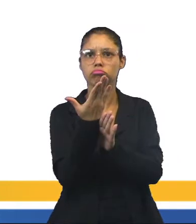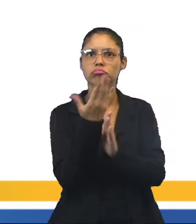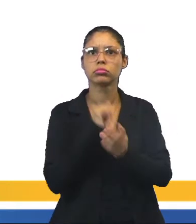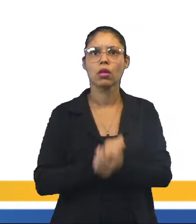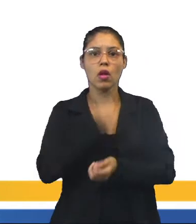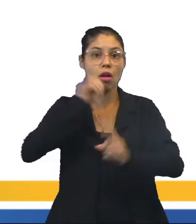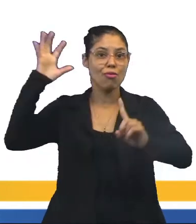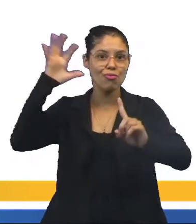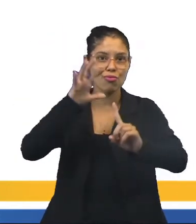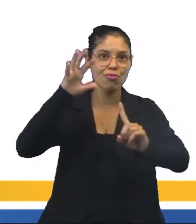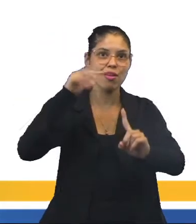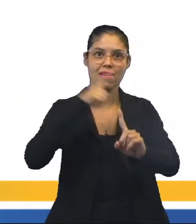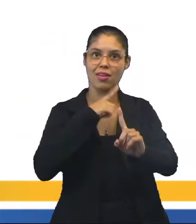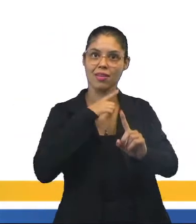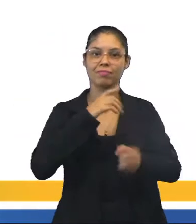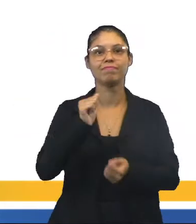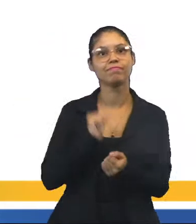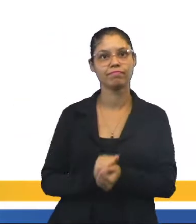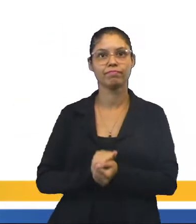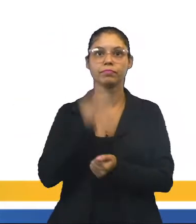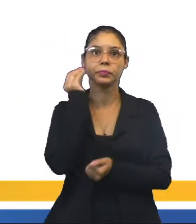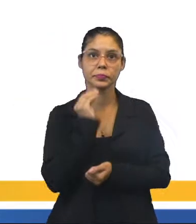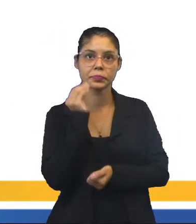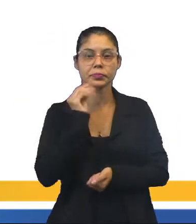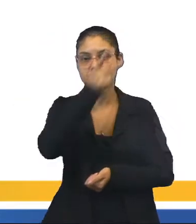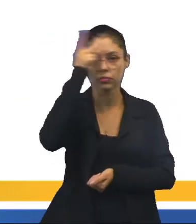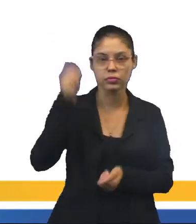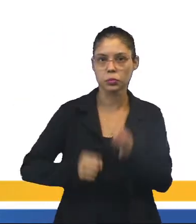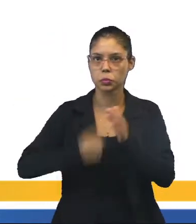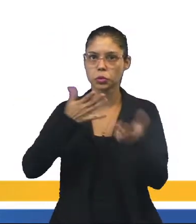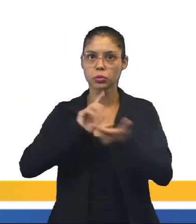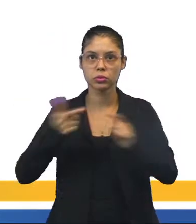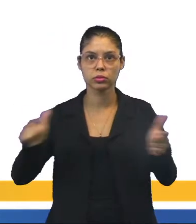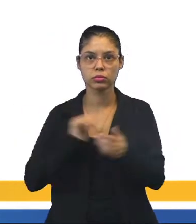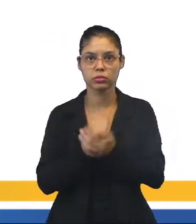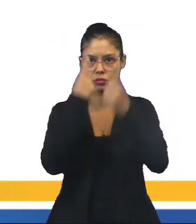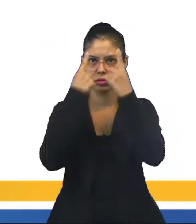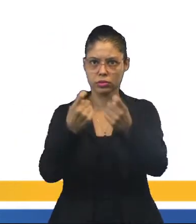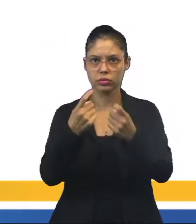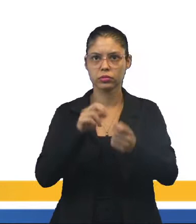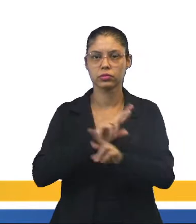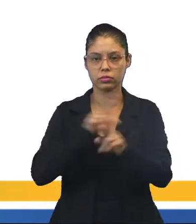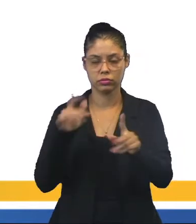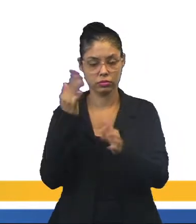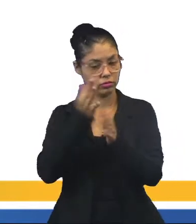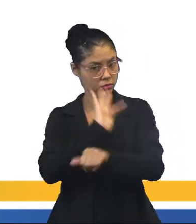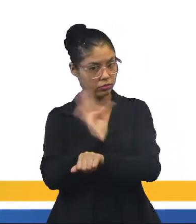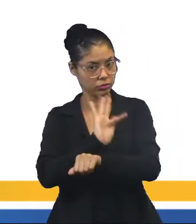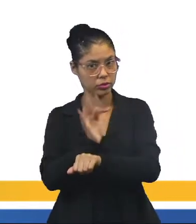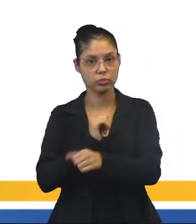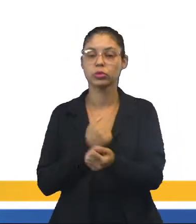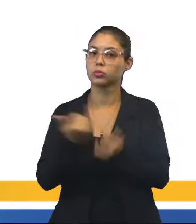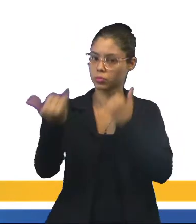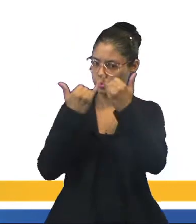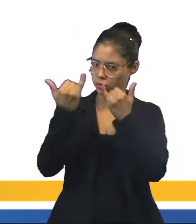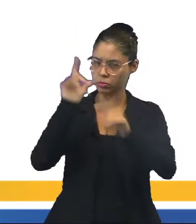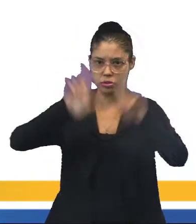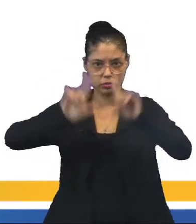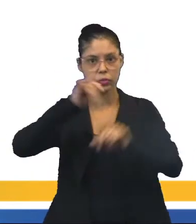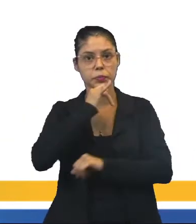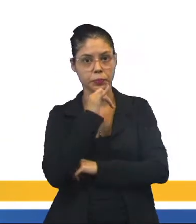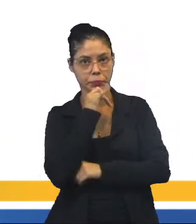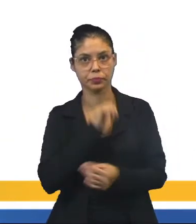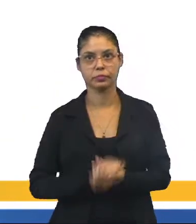A influência que ele exerce sobre as pessoas é muito maior que a de filmes ou programas de televisão, por